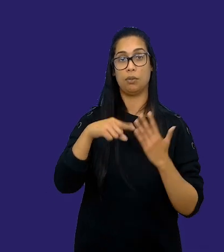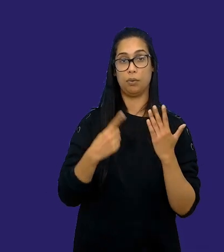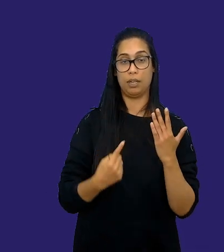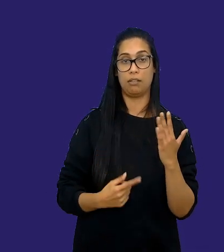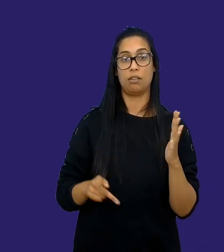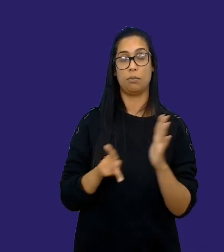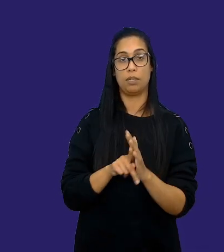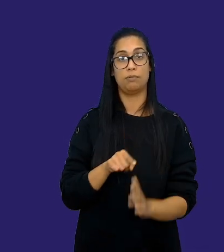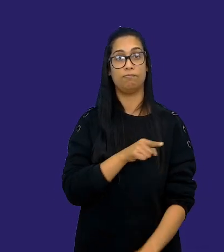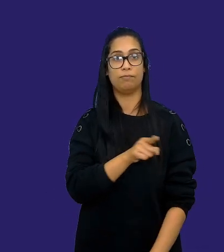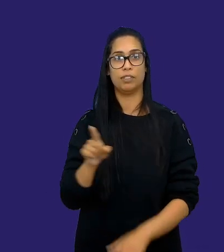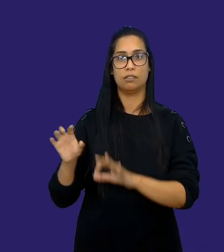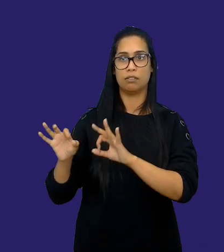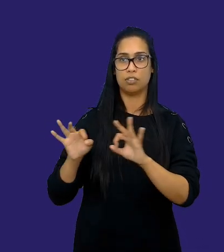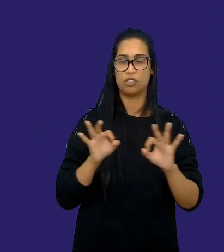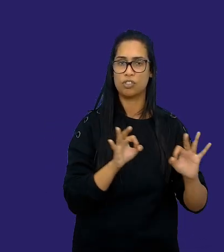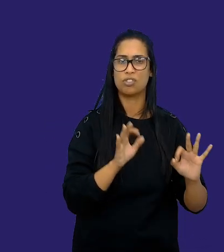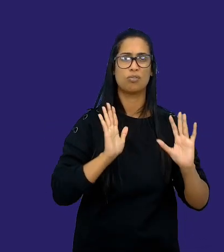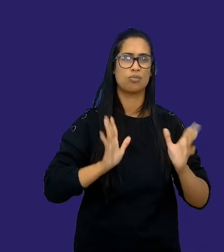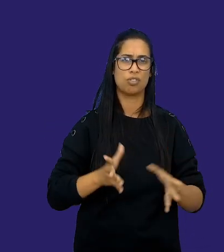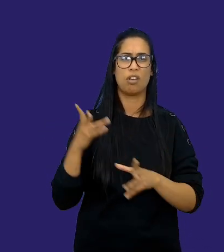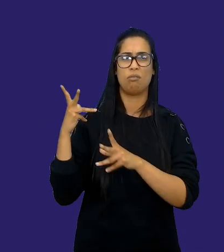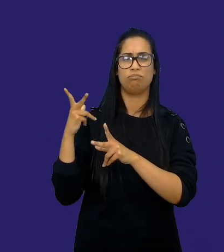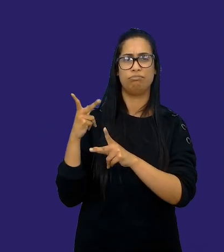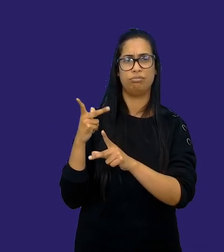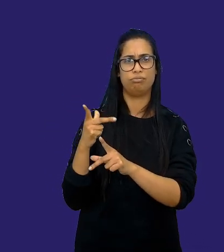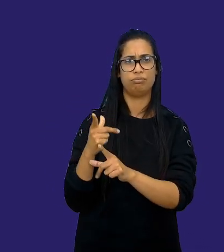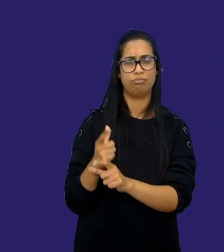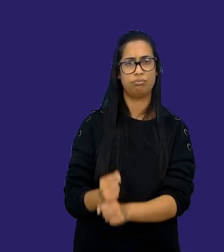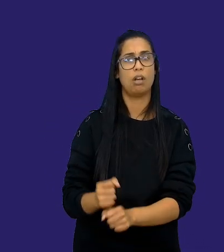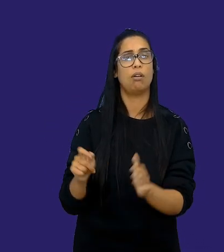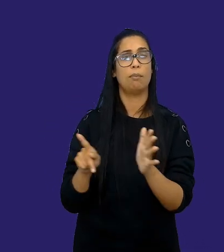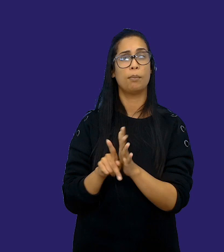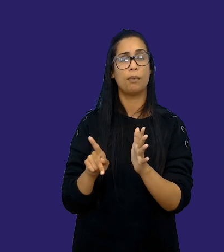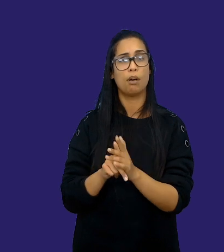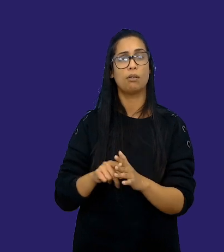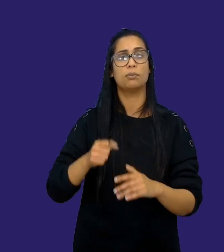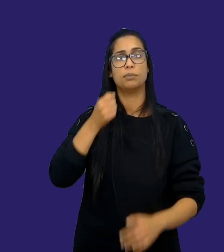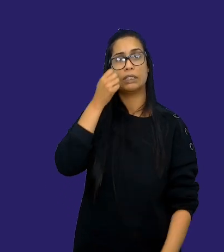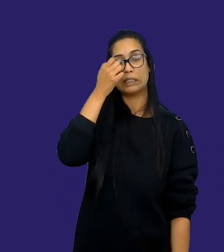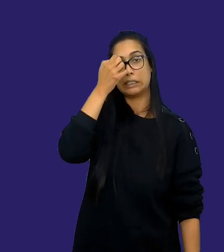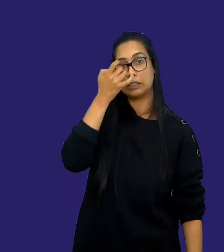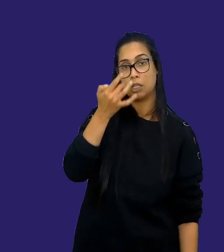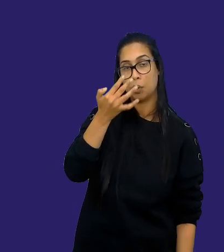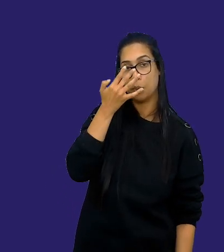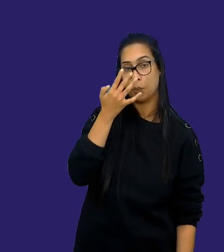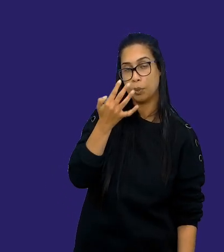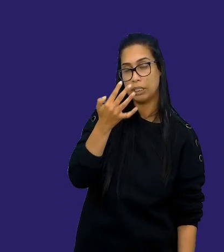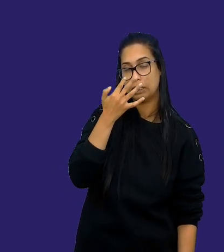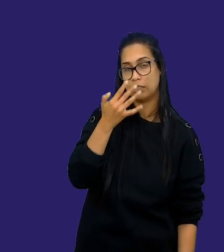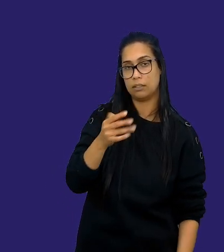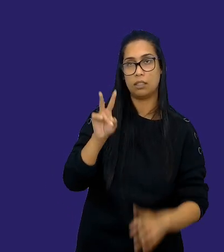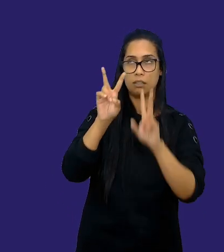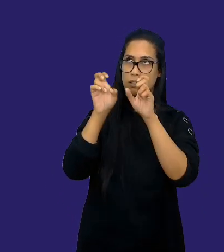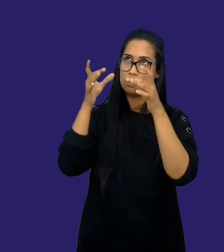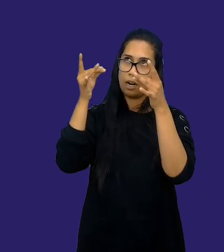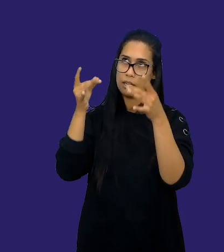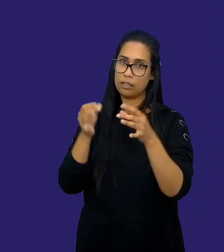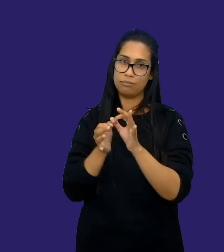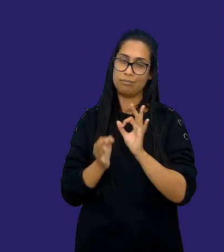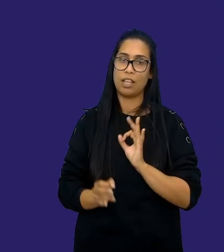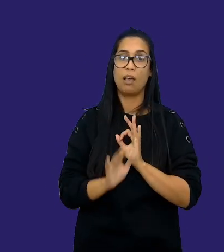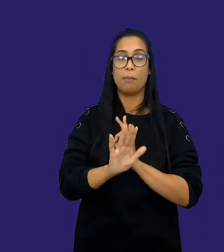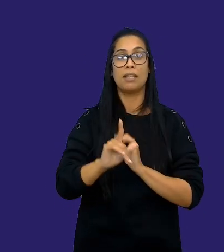Vocês viram que eu trouxe uma boa parte da nossa formação mais teórica, mas também quero dar muita importância para